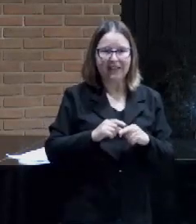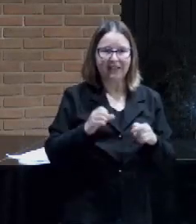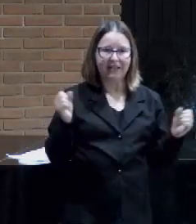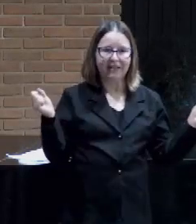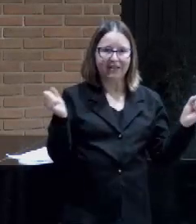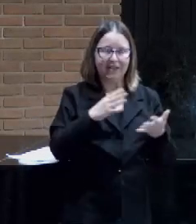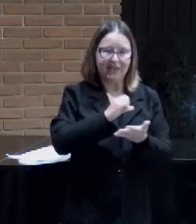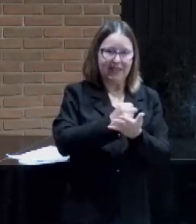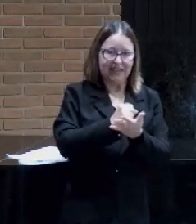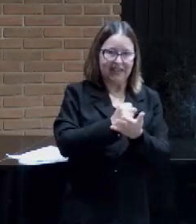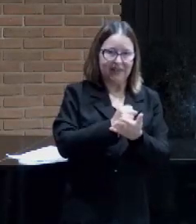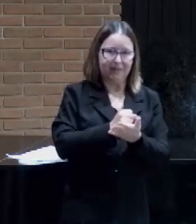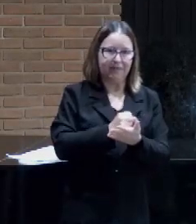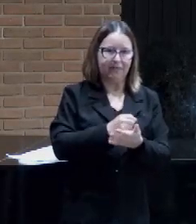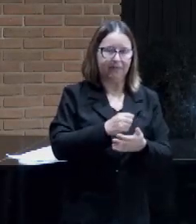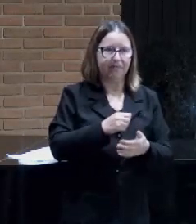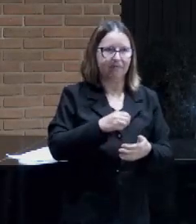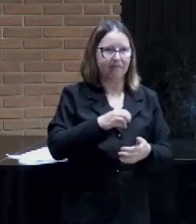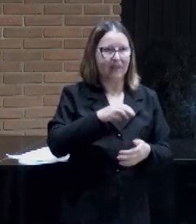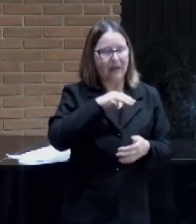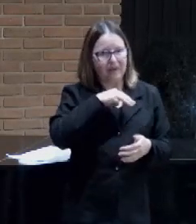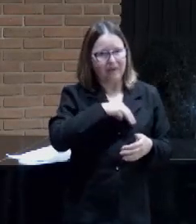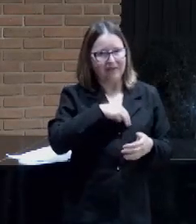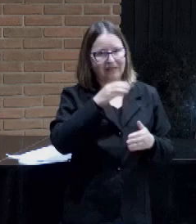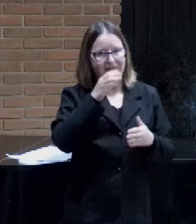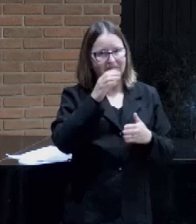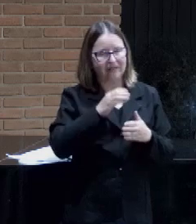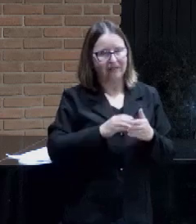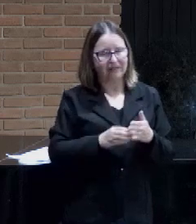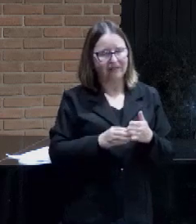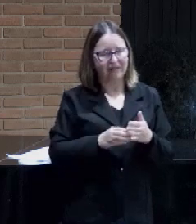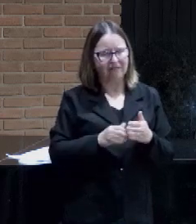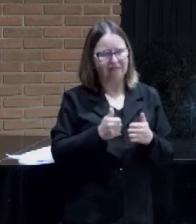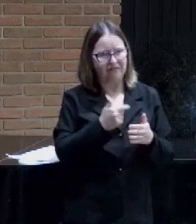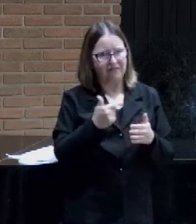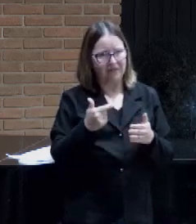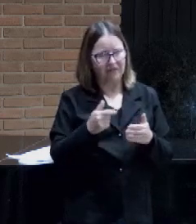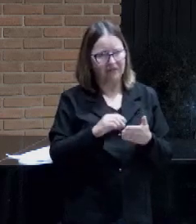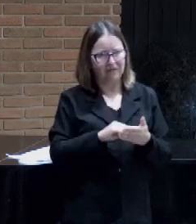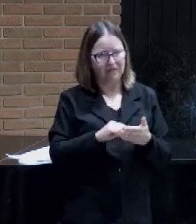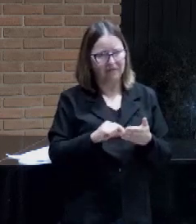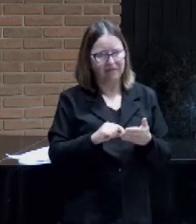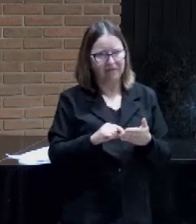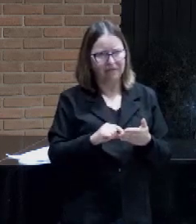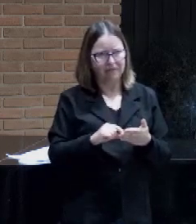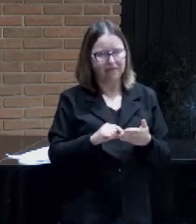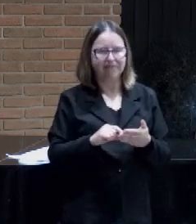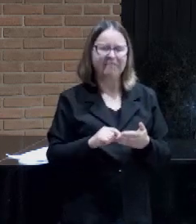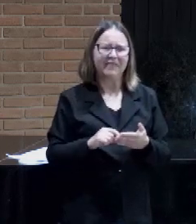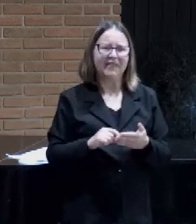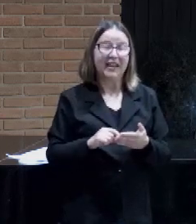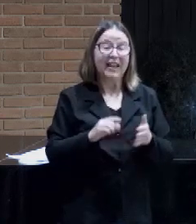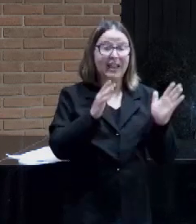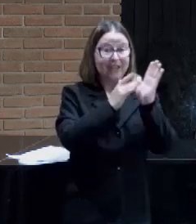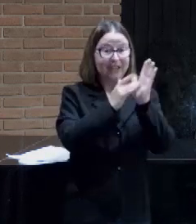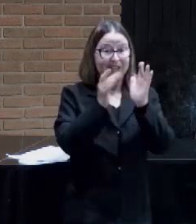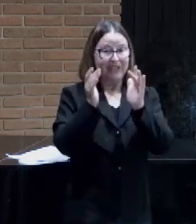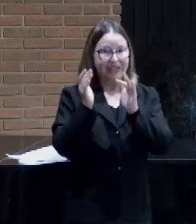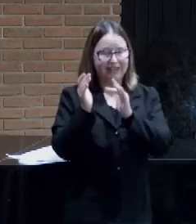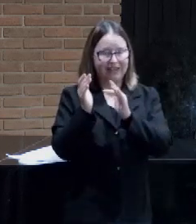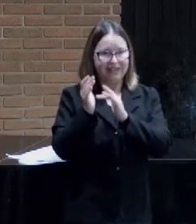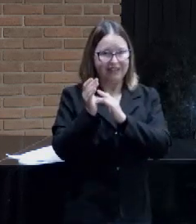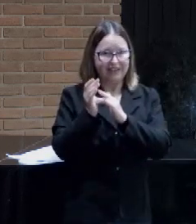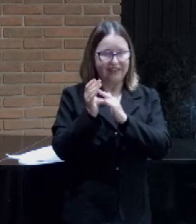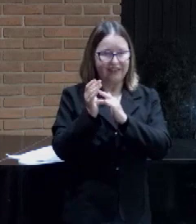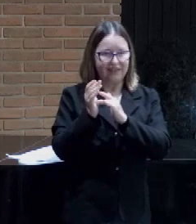no capítulo 12, do verso 38 a 42, Jesus ele é questionado pelos escribas e fariseus e ele é requerido para que ele fizesse